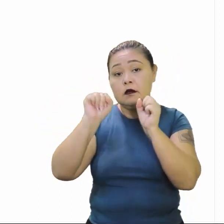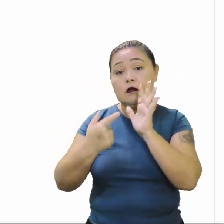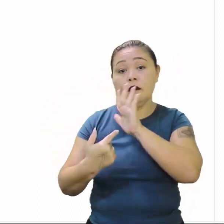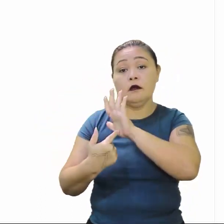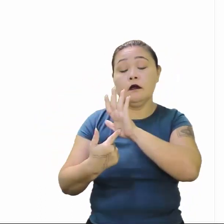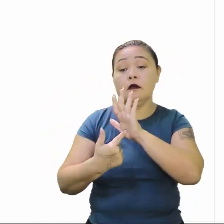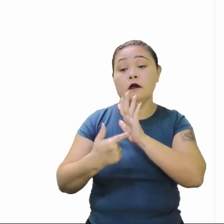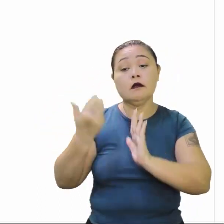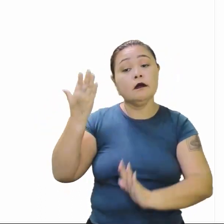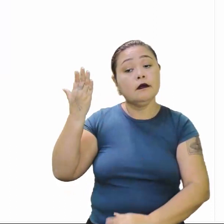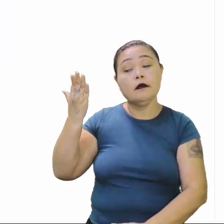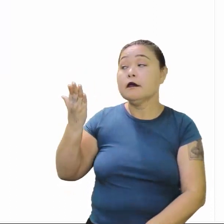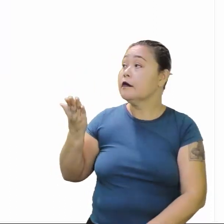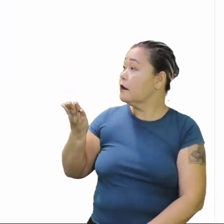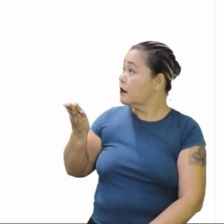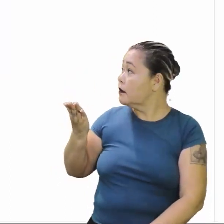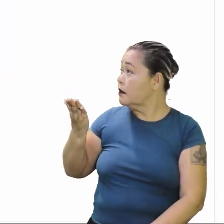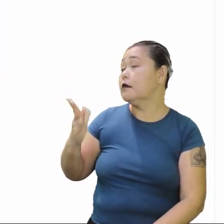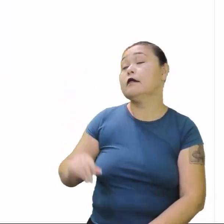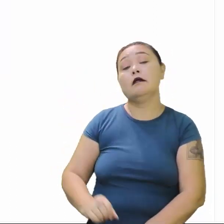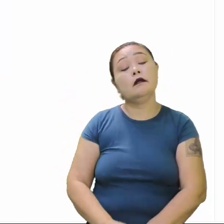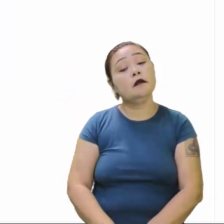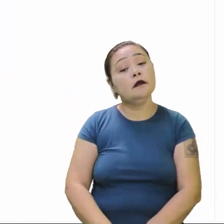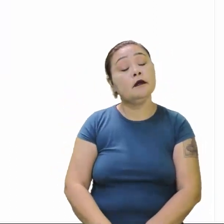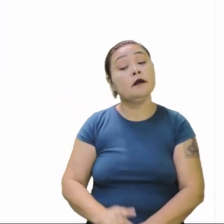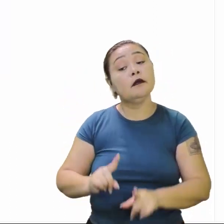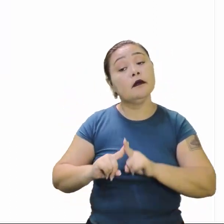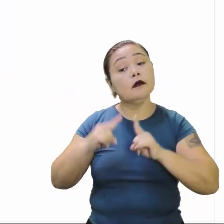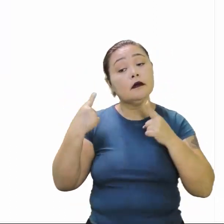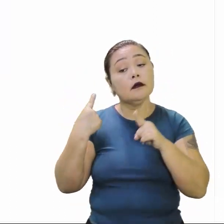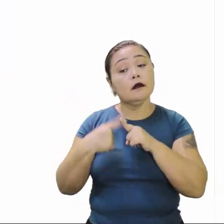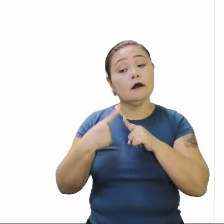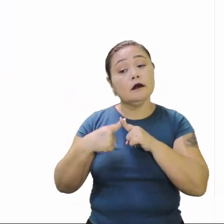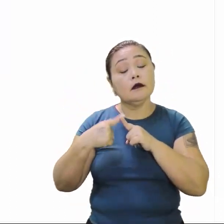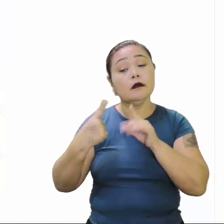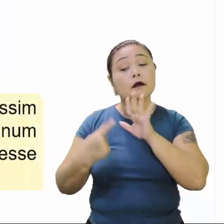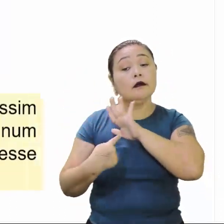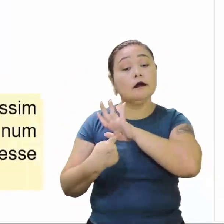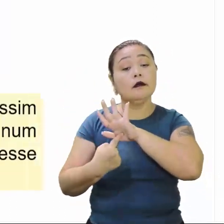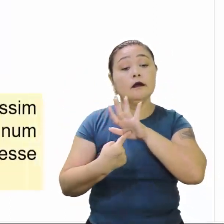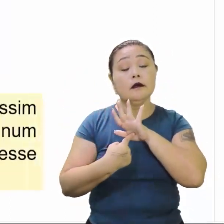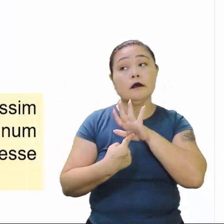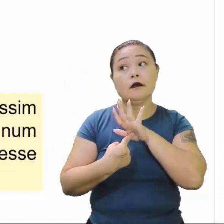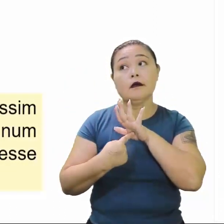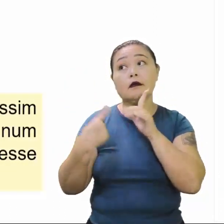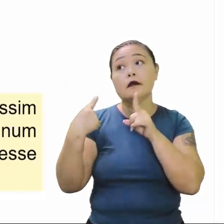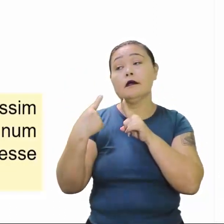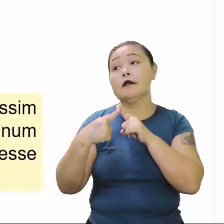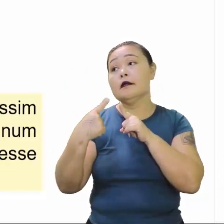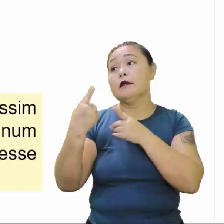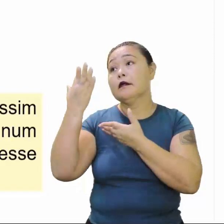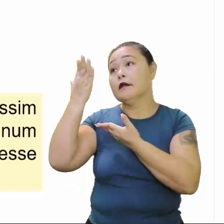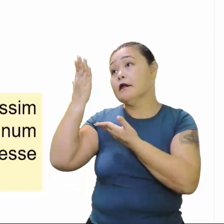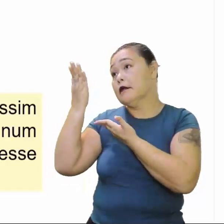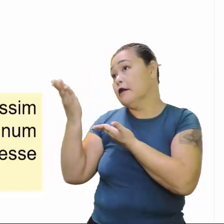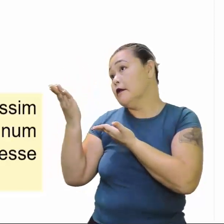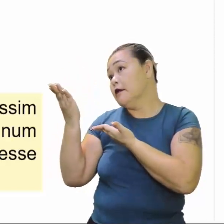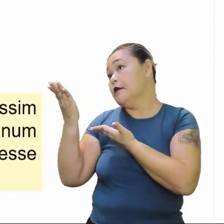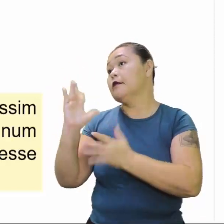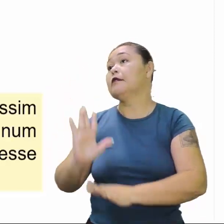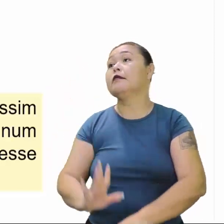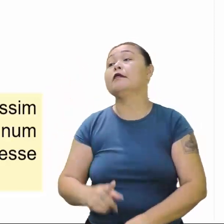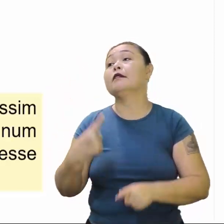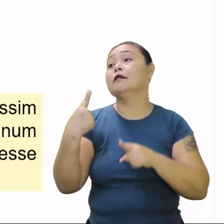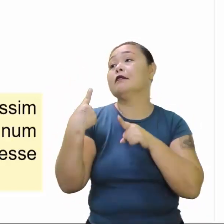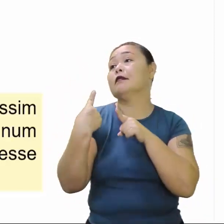apresentará sempre o seguinte aspecto. Mas por que apresentará esse aspecto?